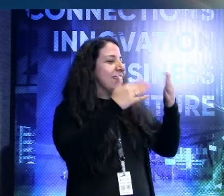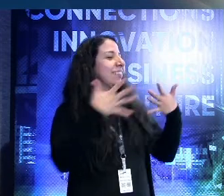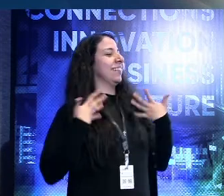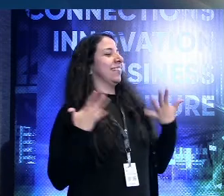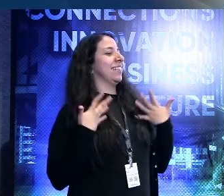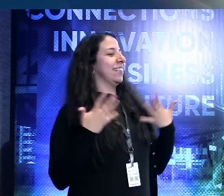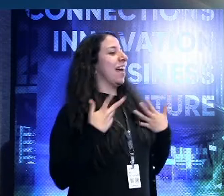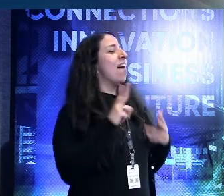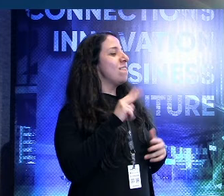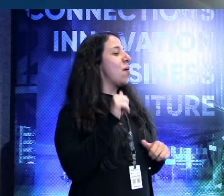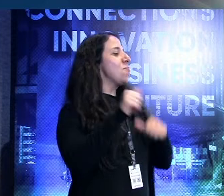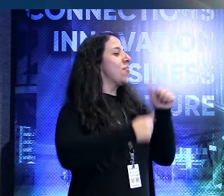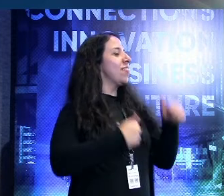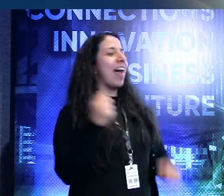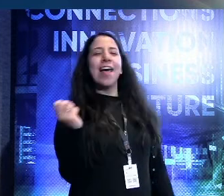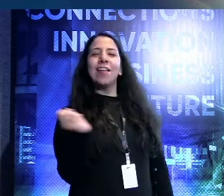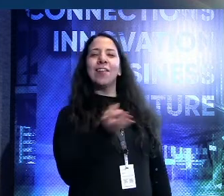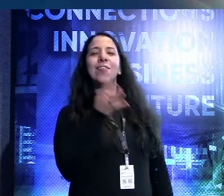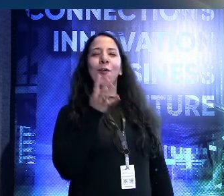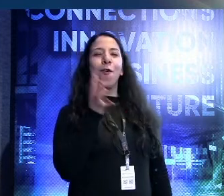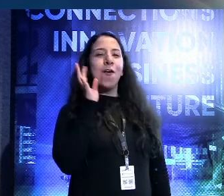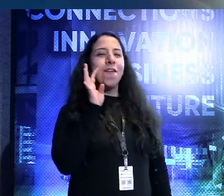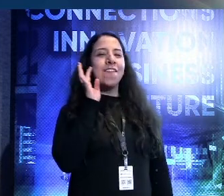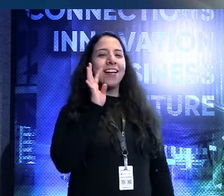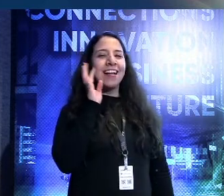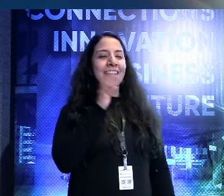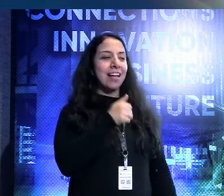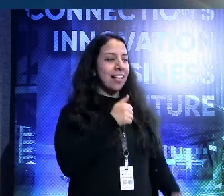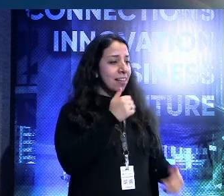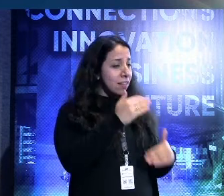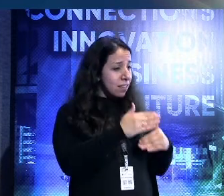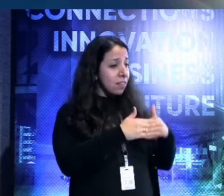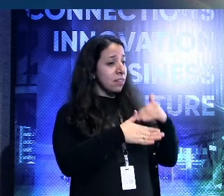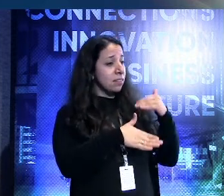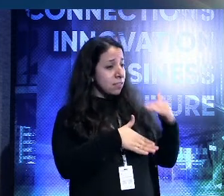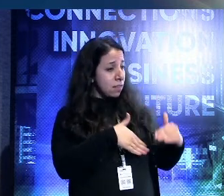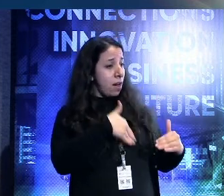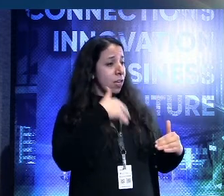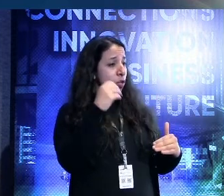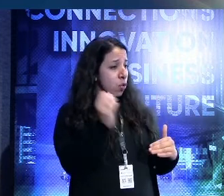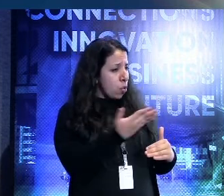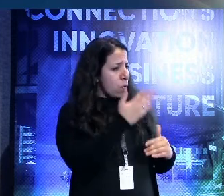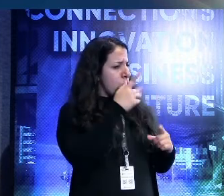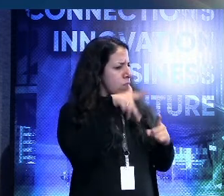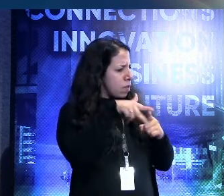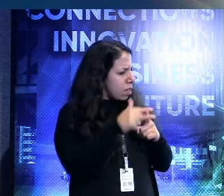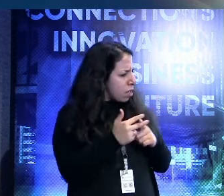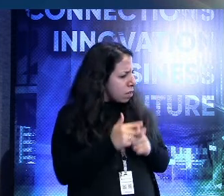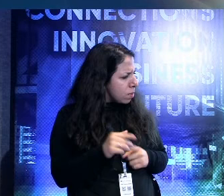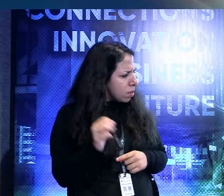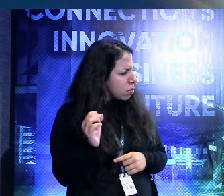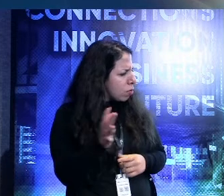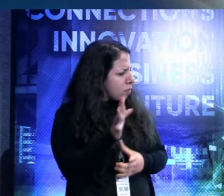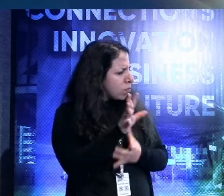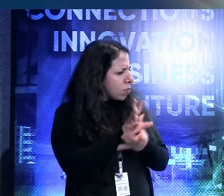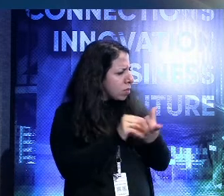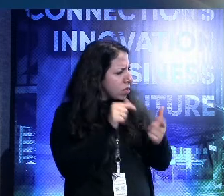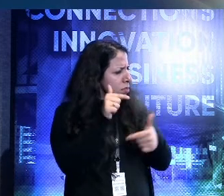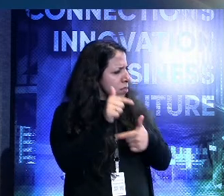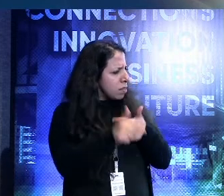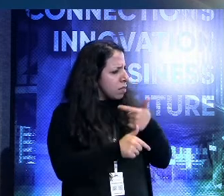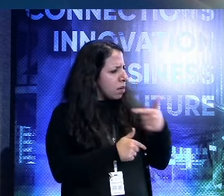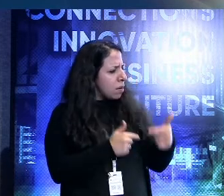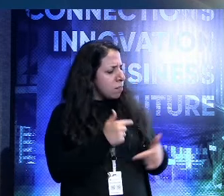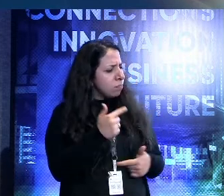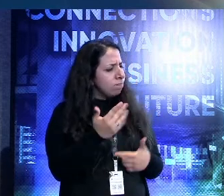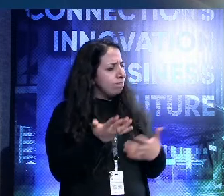gente vai mudar, a gente vai fazer uma coisa nova. Quando isso começa a acontecer, novas ferramentas, novos modelos de trabalho, a produtividade cai, as pessoas não estão acostumadas.